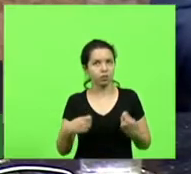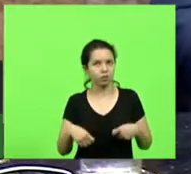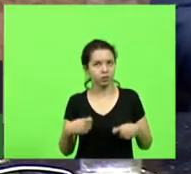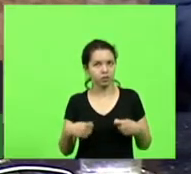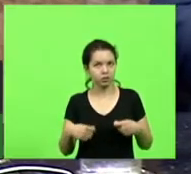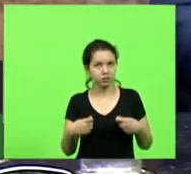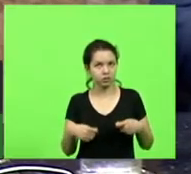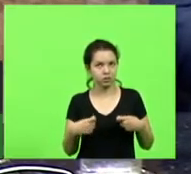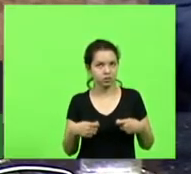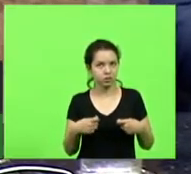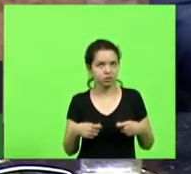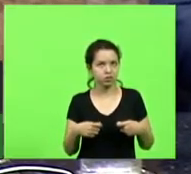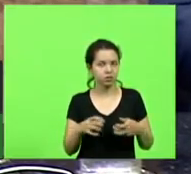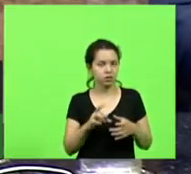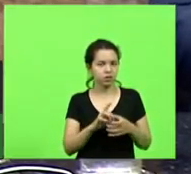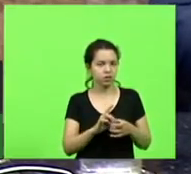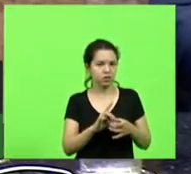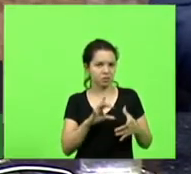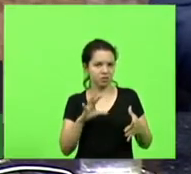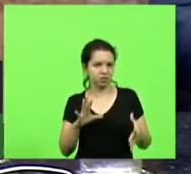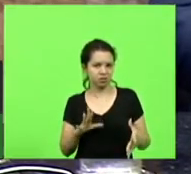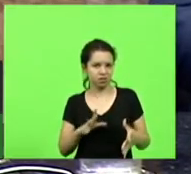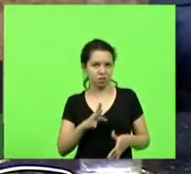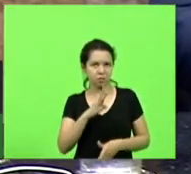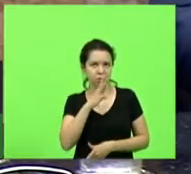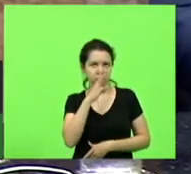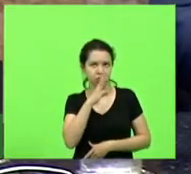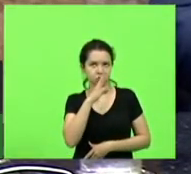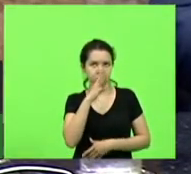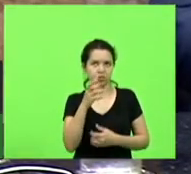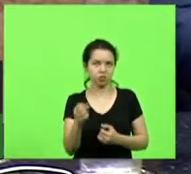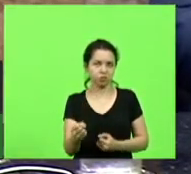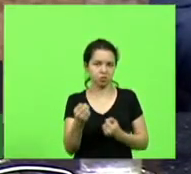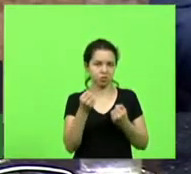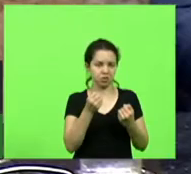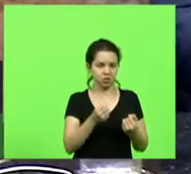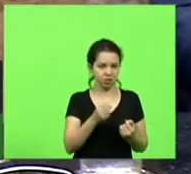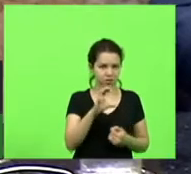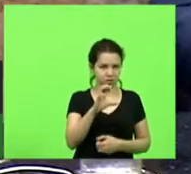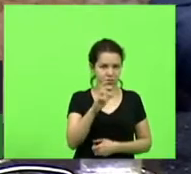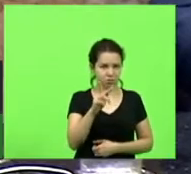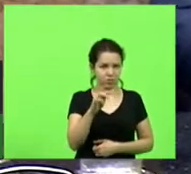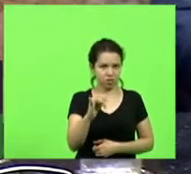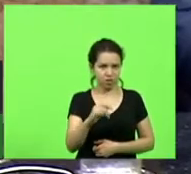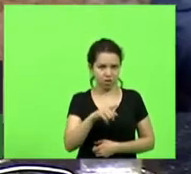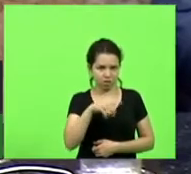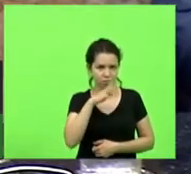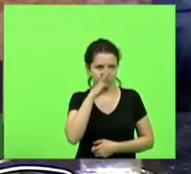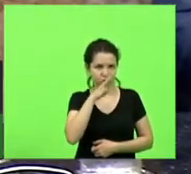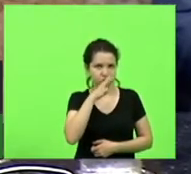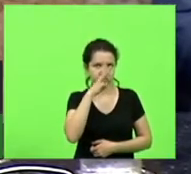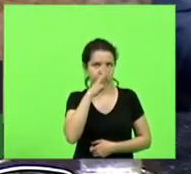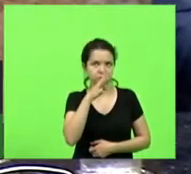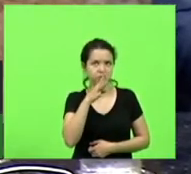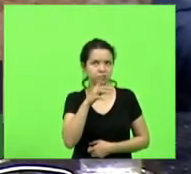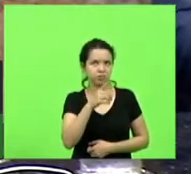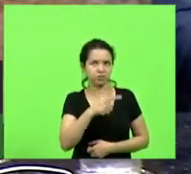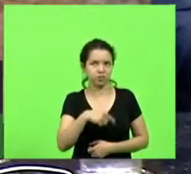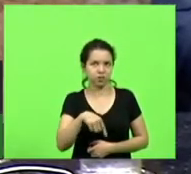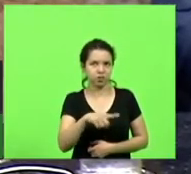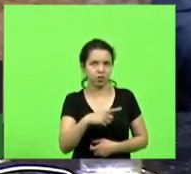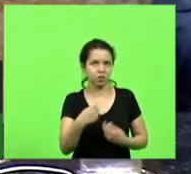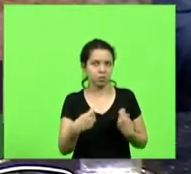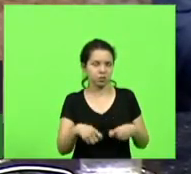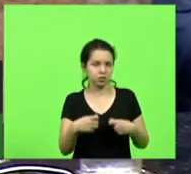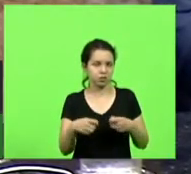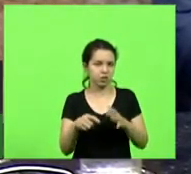Nós temos que ser independentes. Abuso de poder. Agora, CPI é abuso de poder. Nós temos que aqui